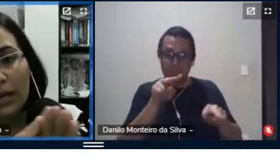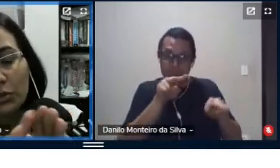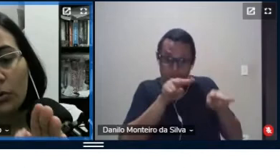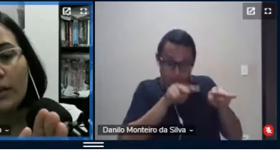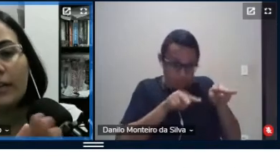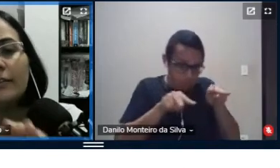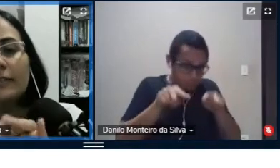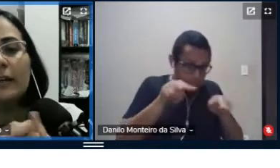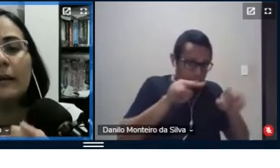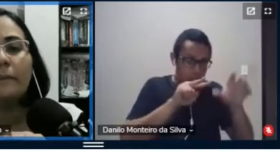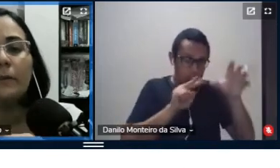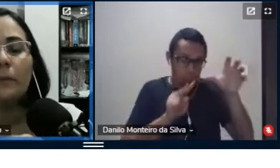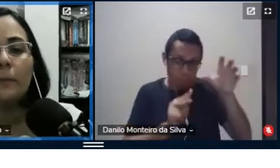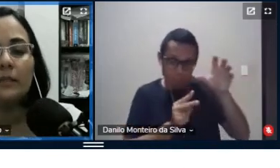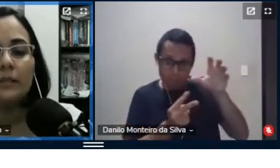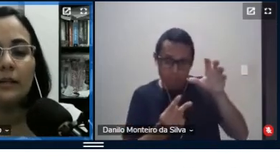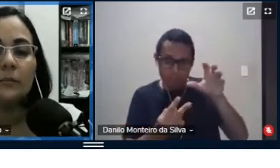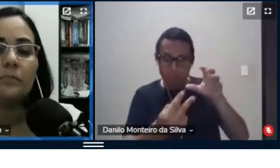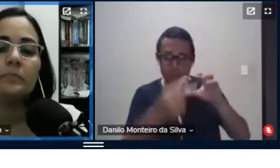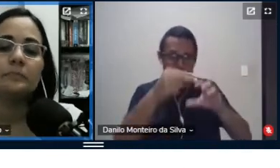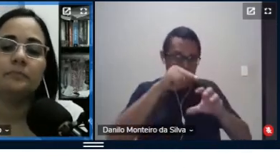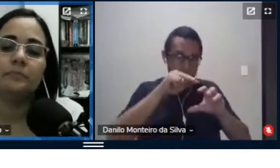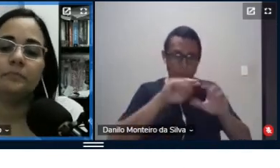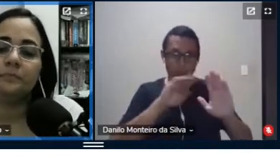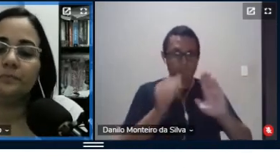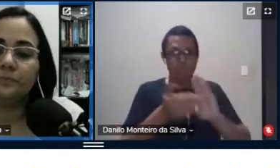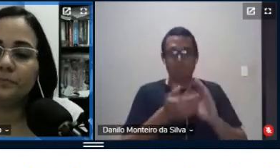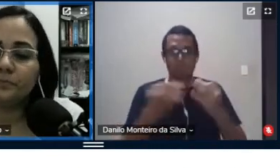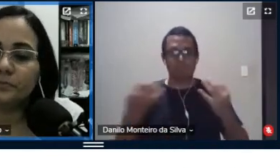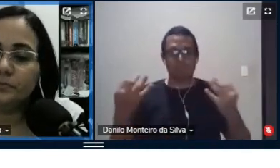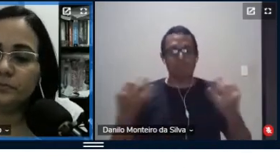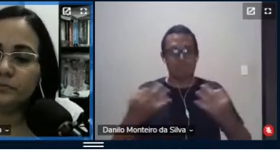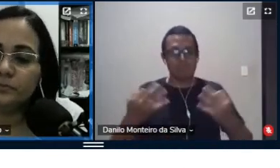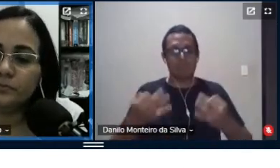por baixo como é que está o material.